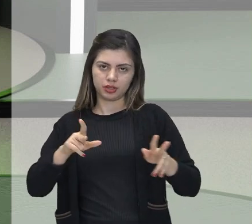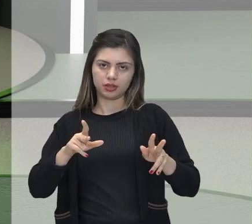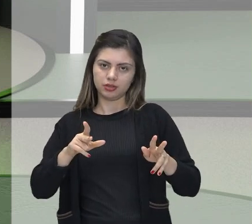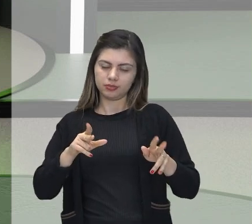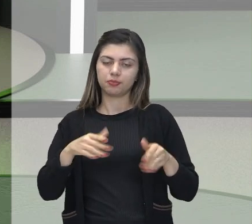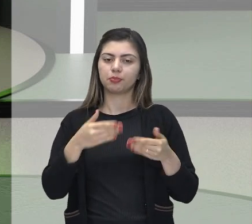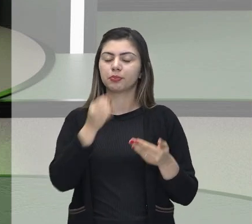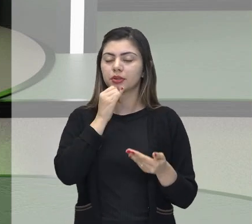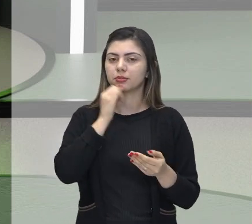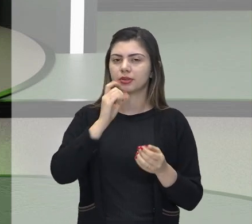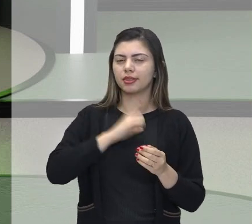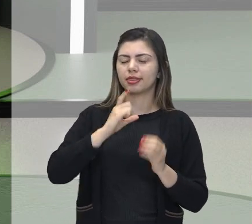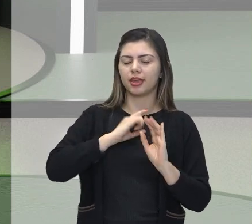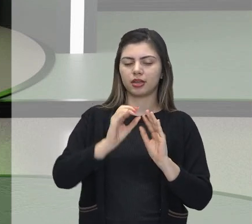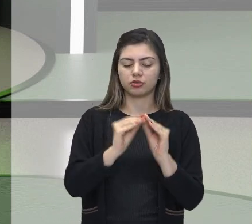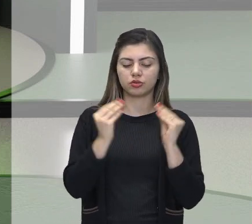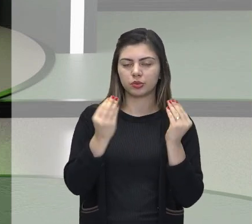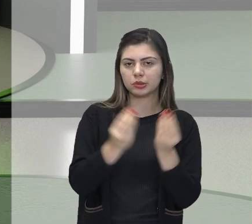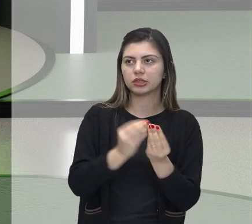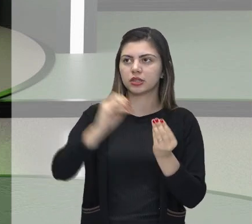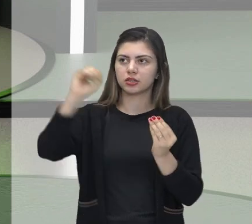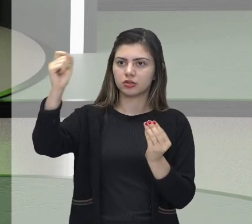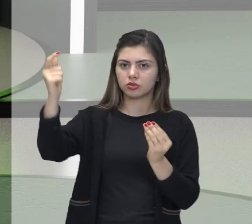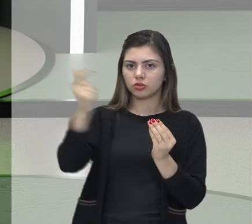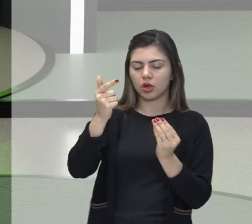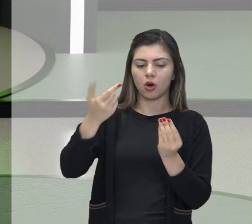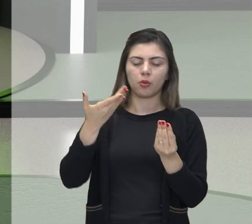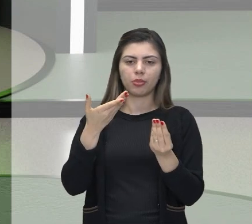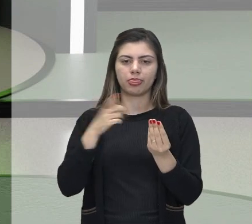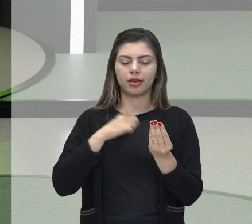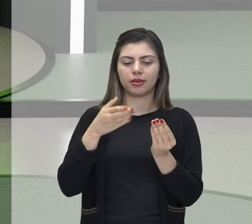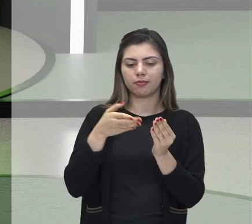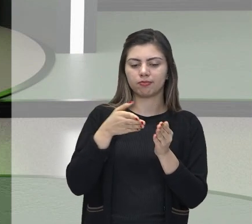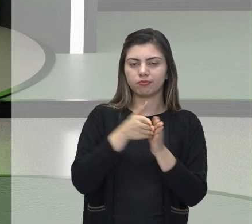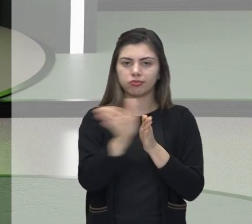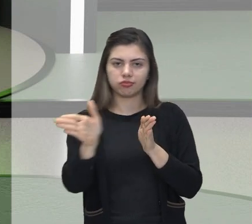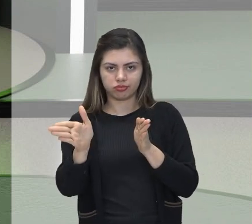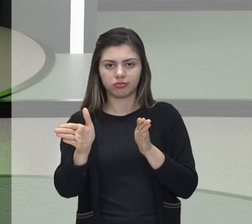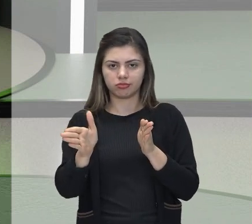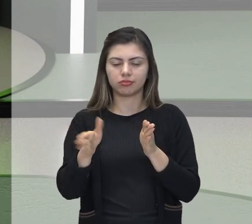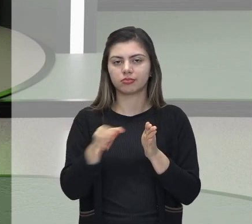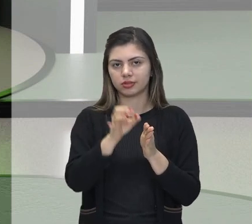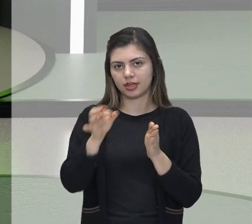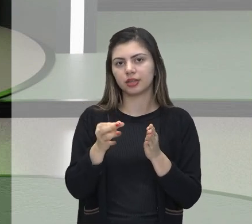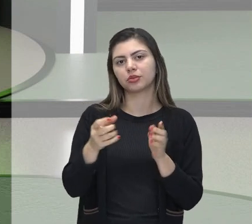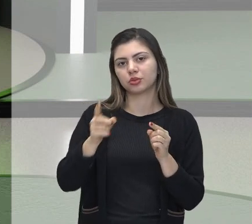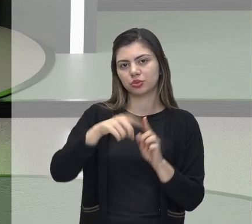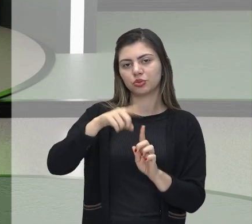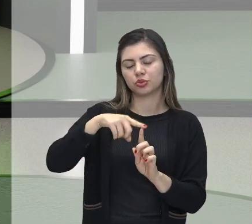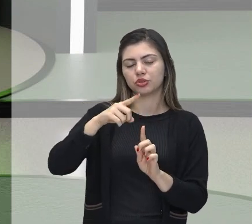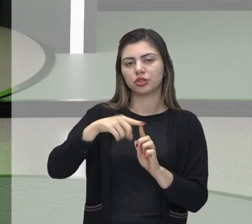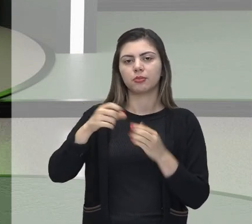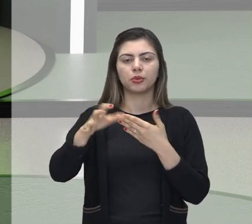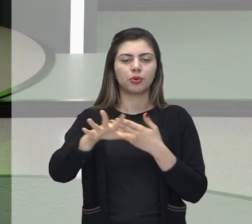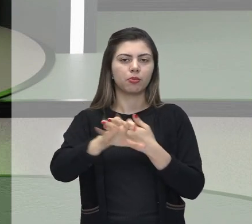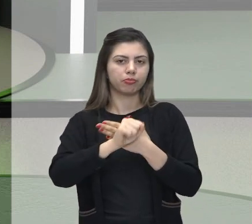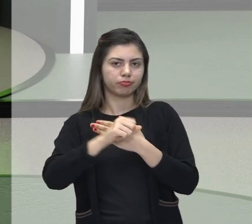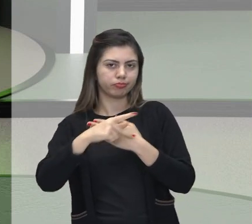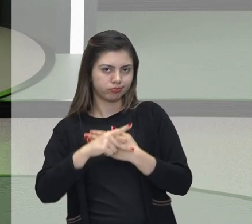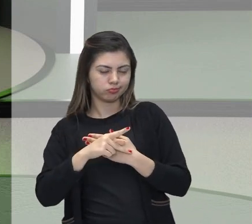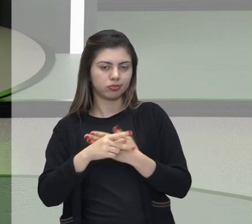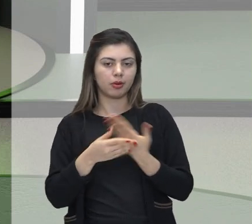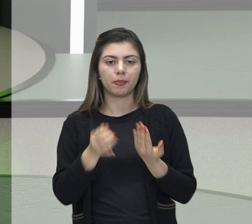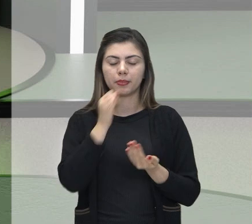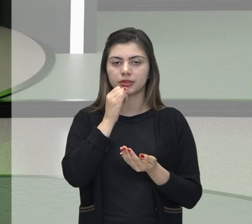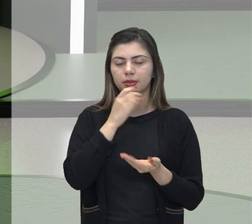nessas substâncias, eles vão desviar o plano da luz, que é o plano da luz polarizada. Quando desvia, por exemplo, para um